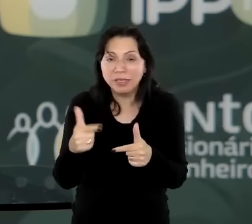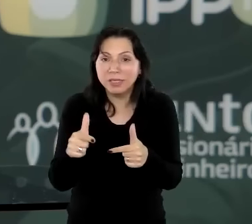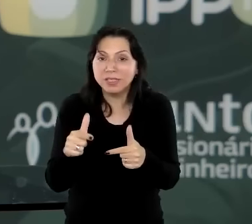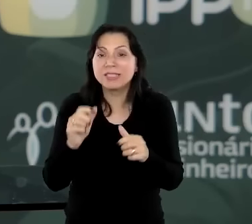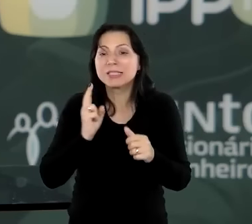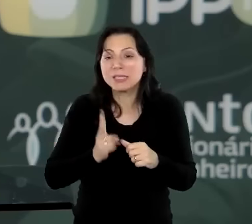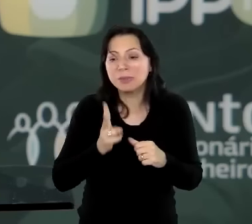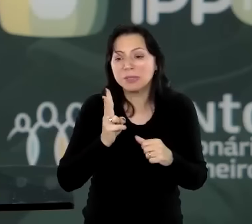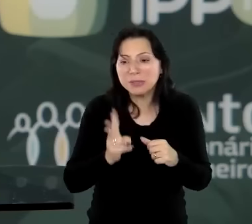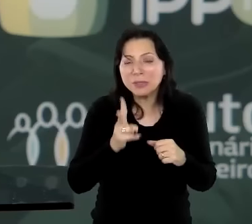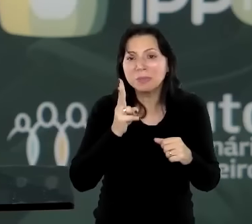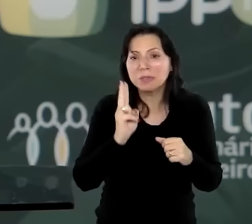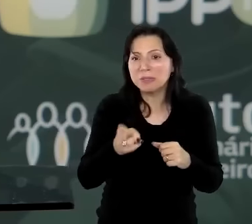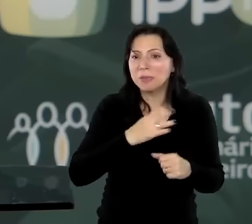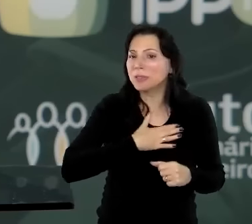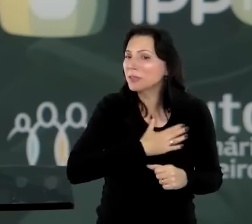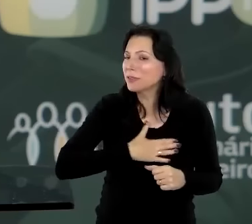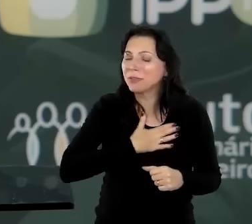insatisfeito.